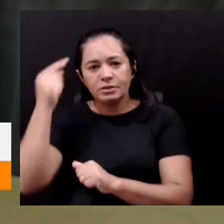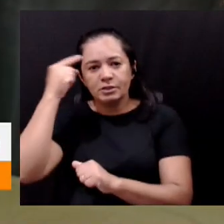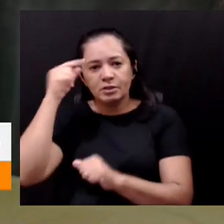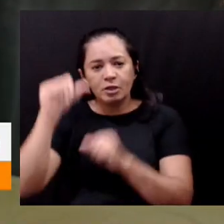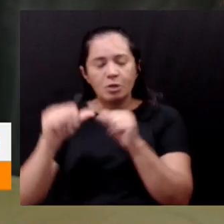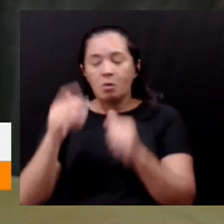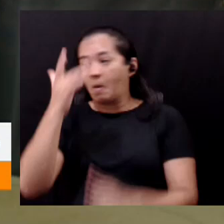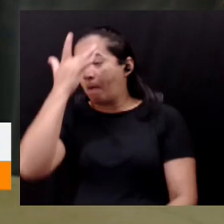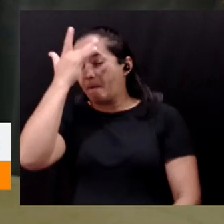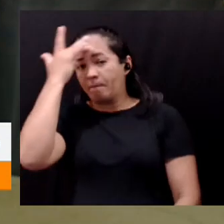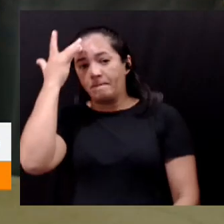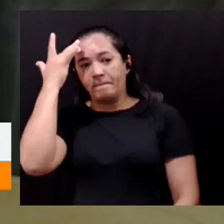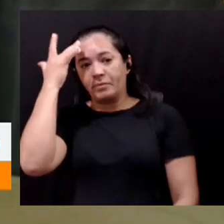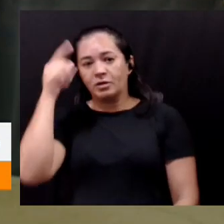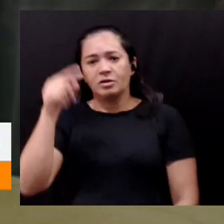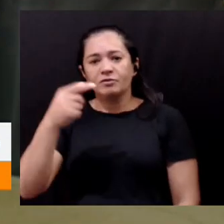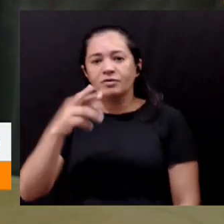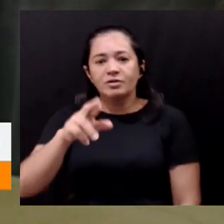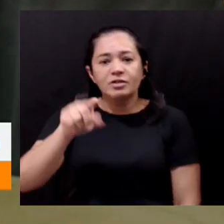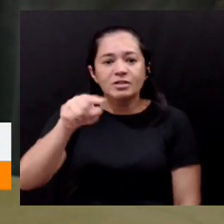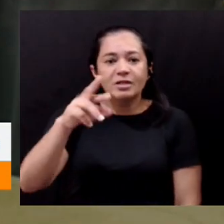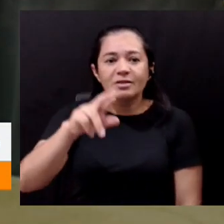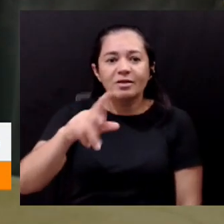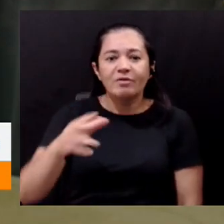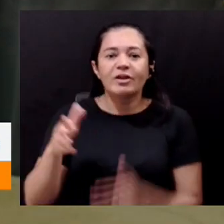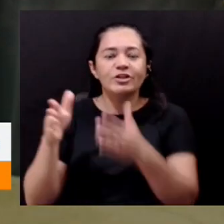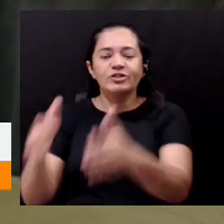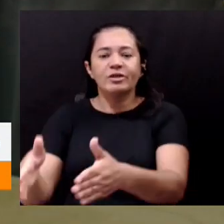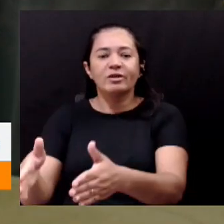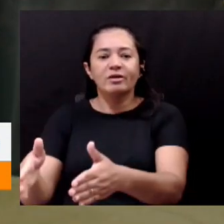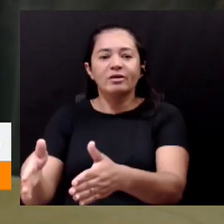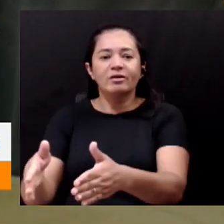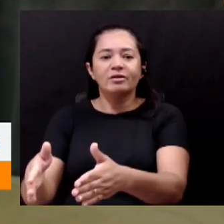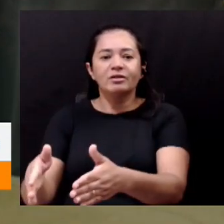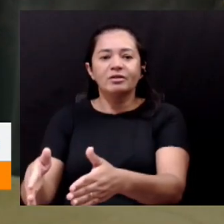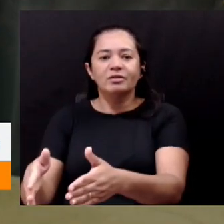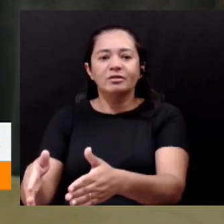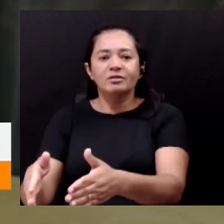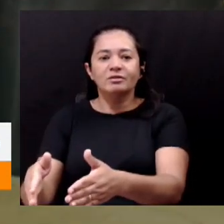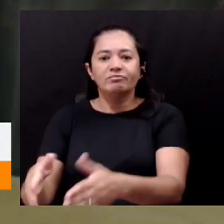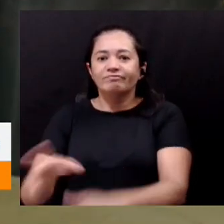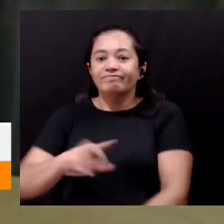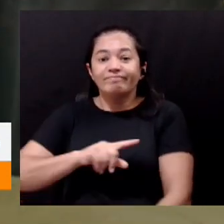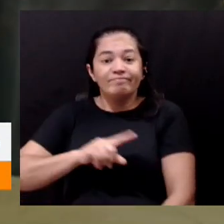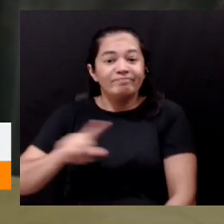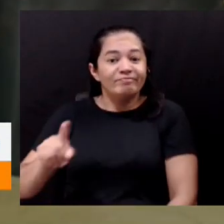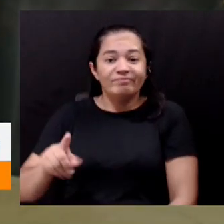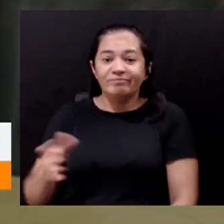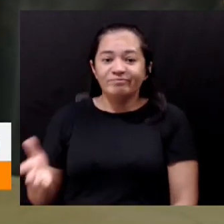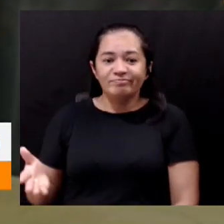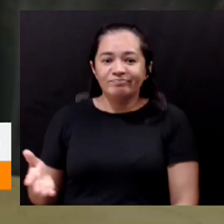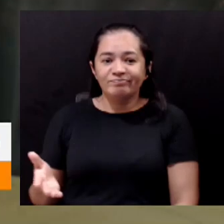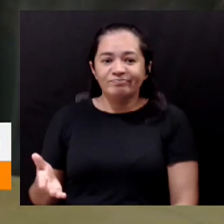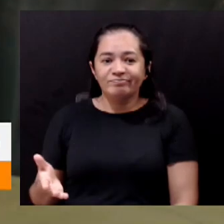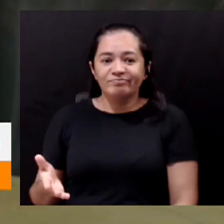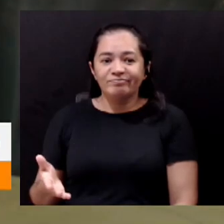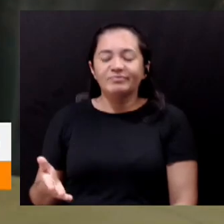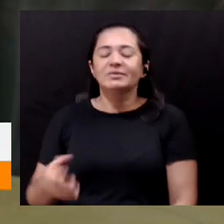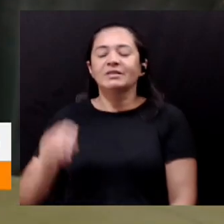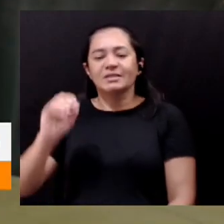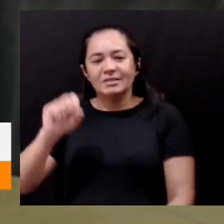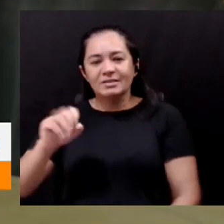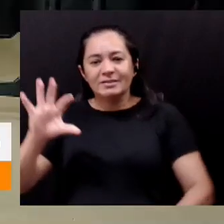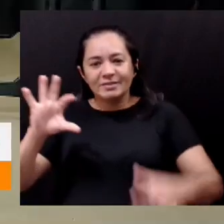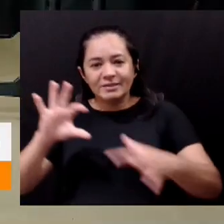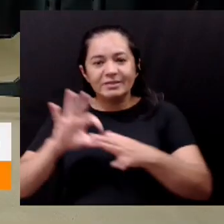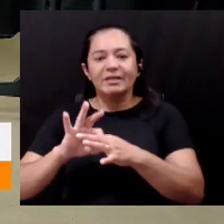você não é. Aí chega lá no final: "Poxa, mas não", né, tem a ver com essa segue mais ou menos